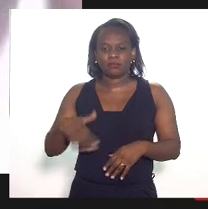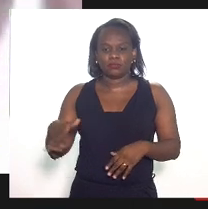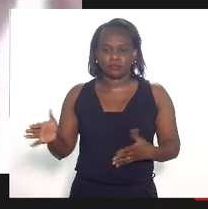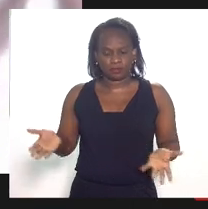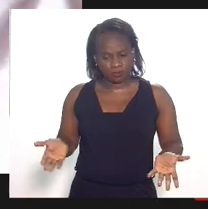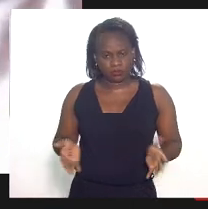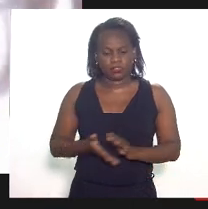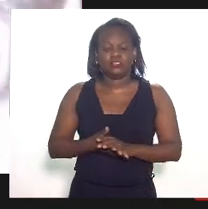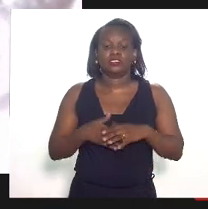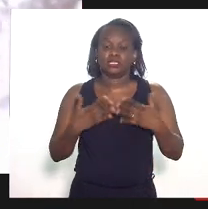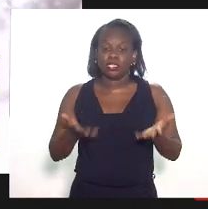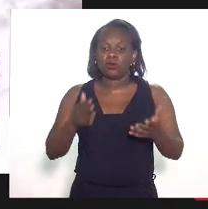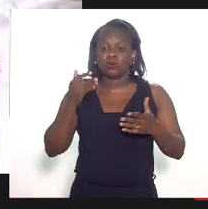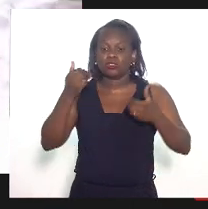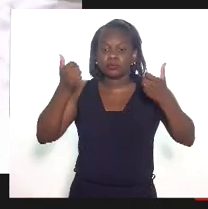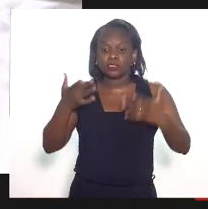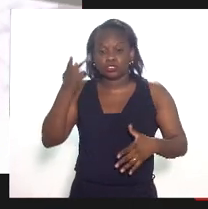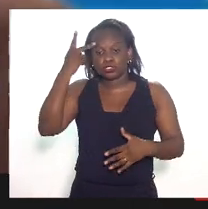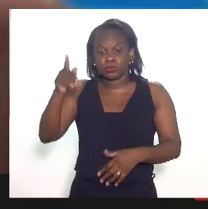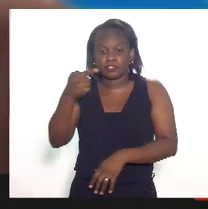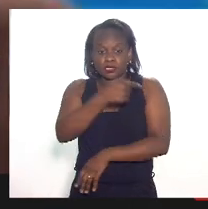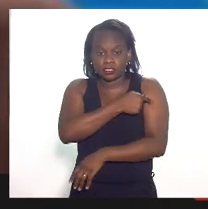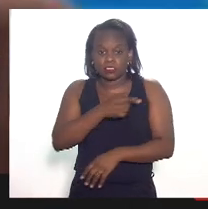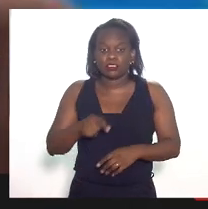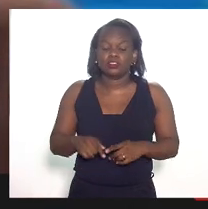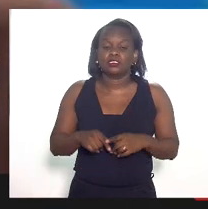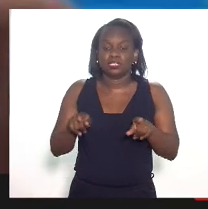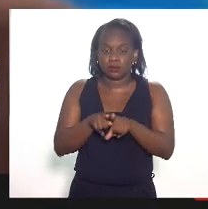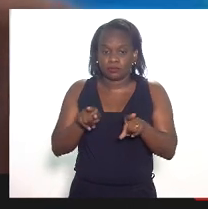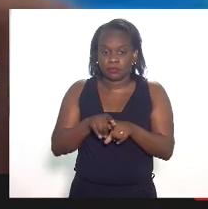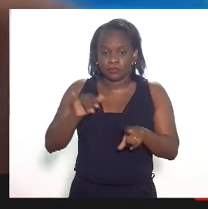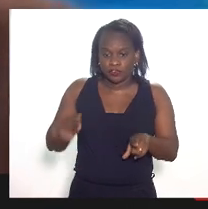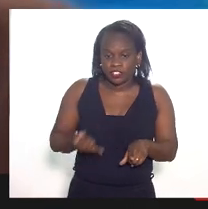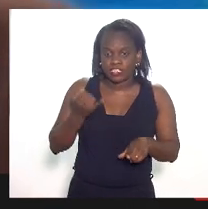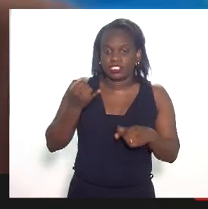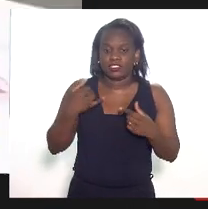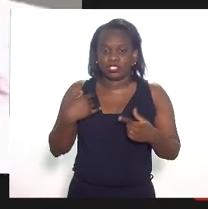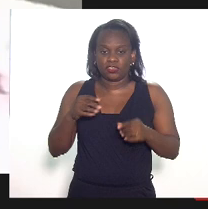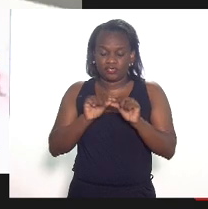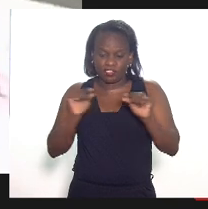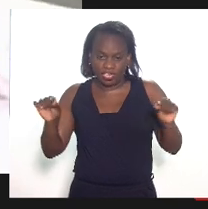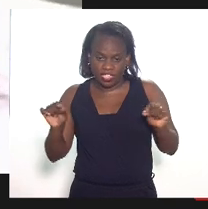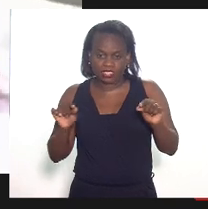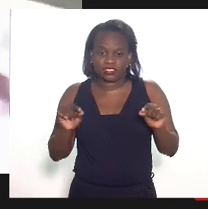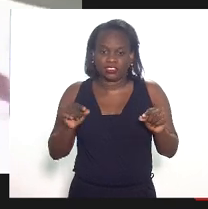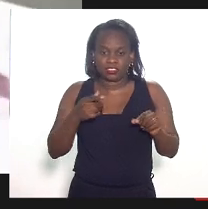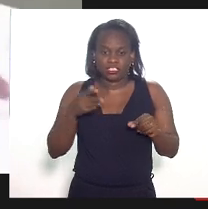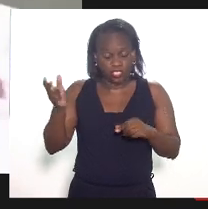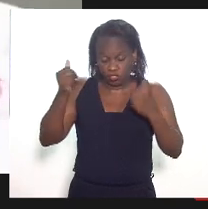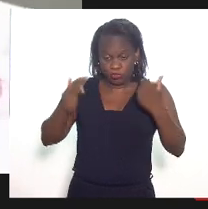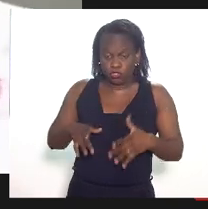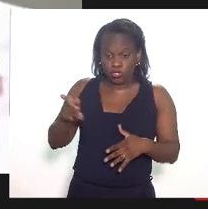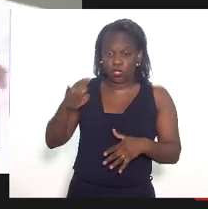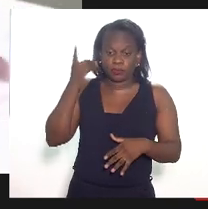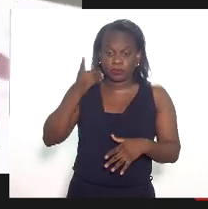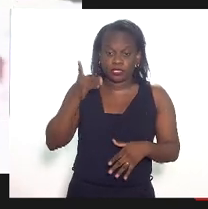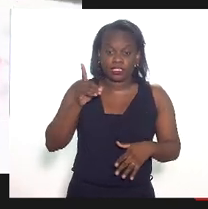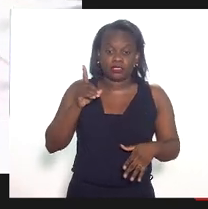barriga. Quanto à vacinação, eu, já aproveitando a frase a fala do nosso